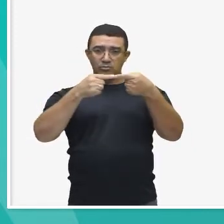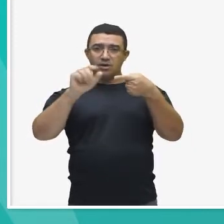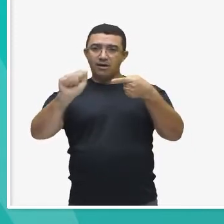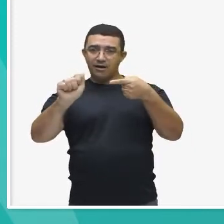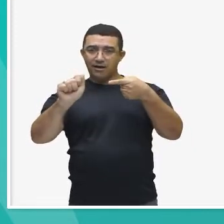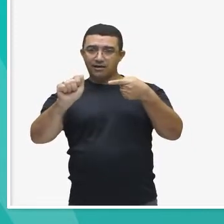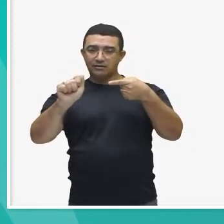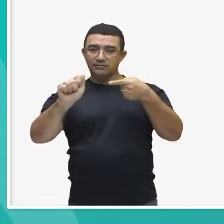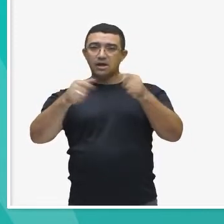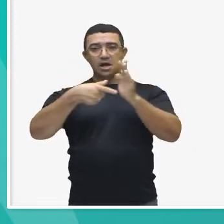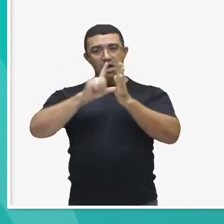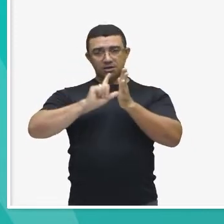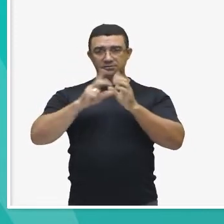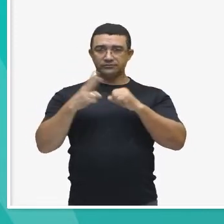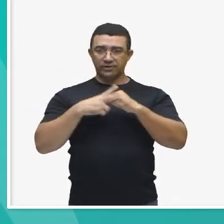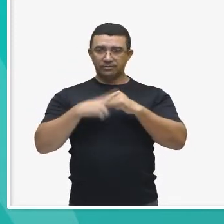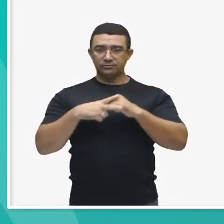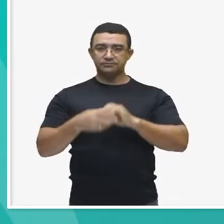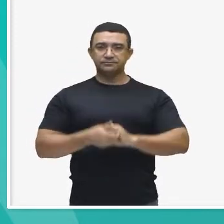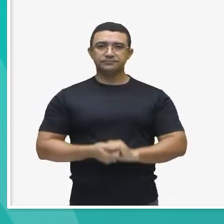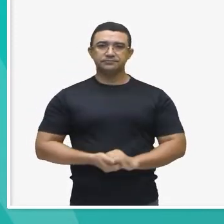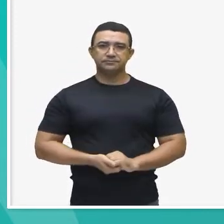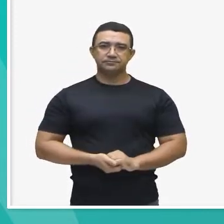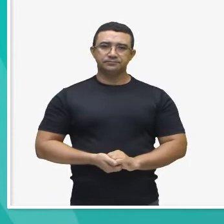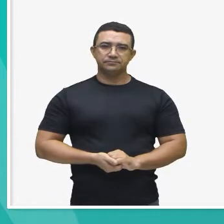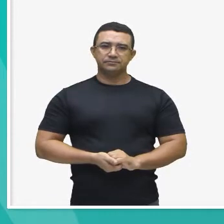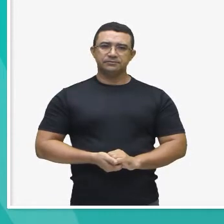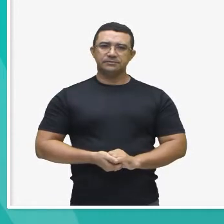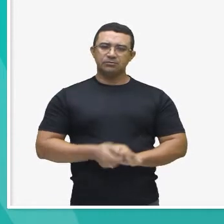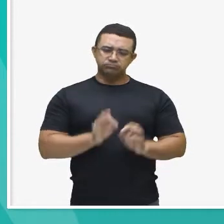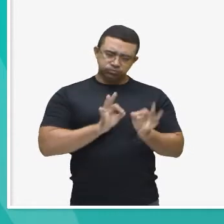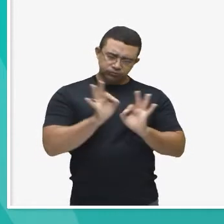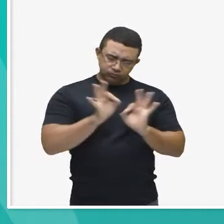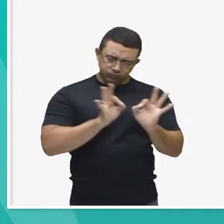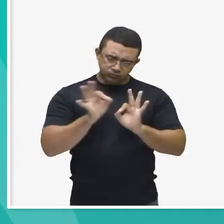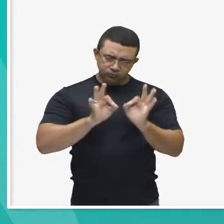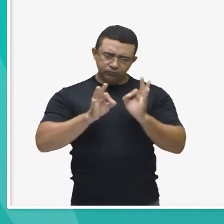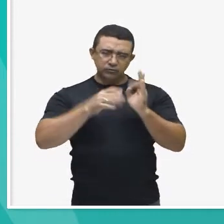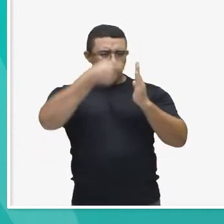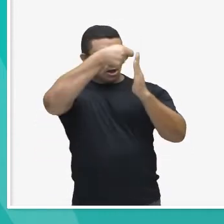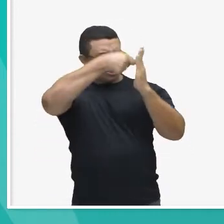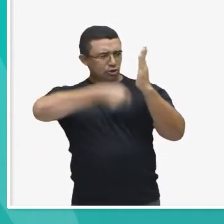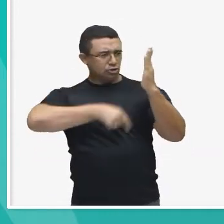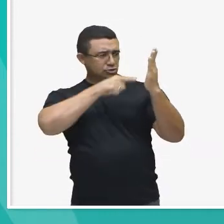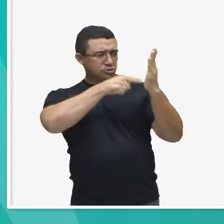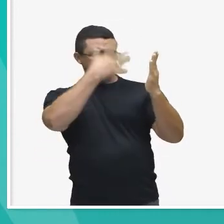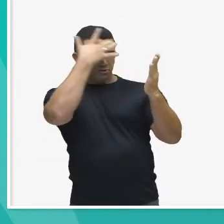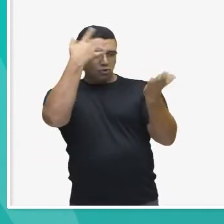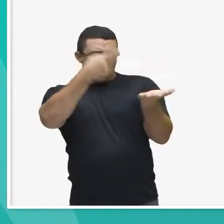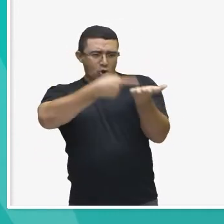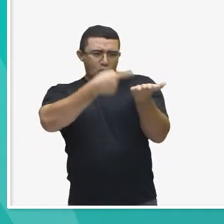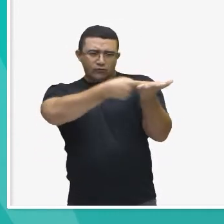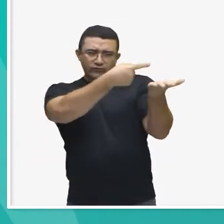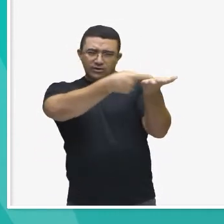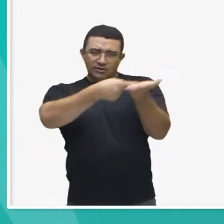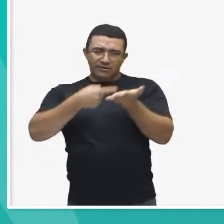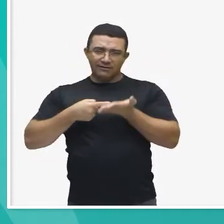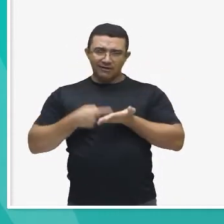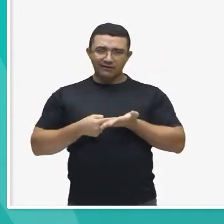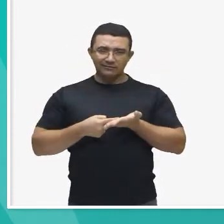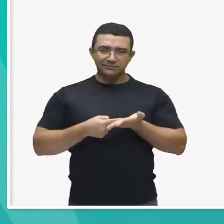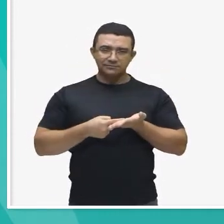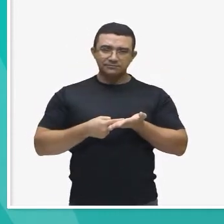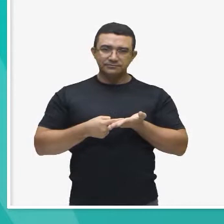para antes do verbo. Fazia a lista de convidados, conforme me lembrava dos amigos sinceros. Então, aqui,